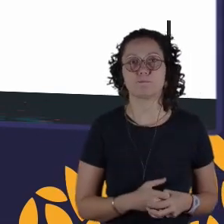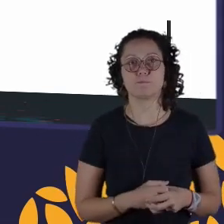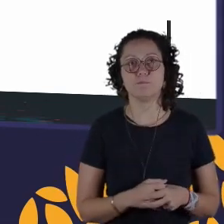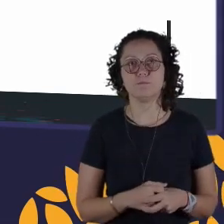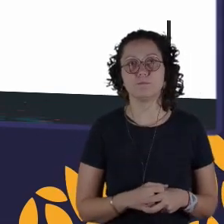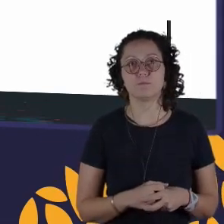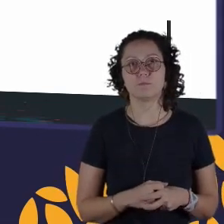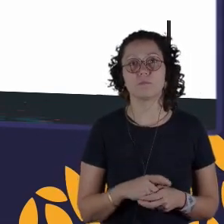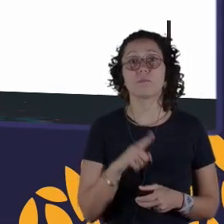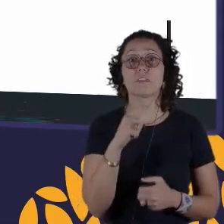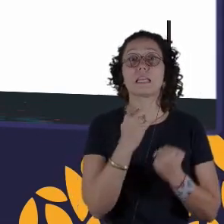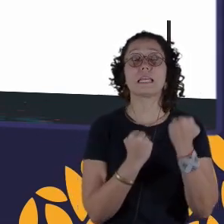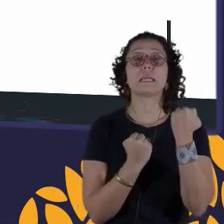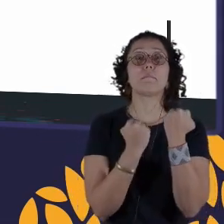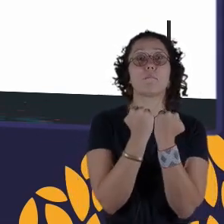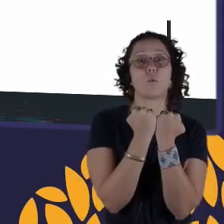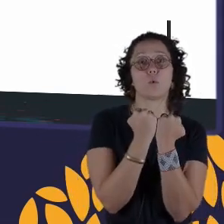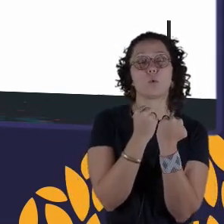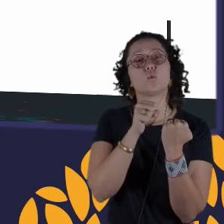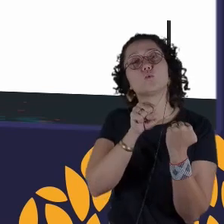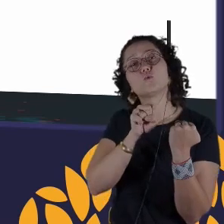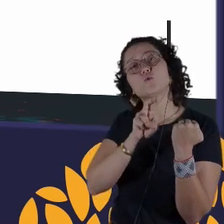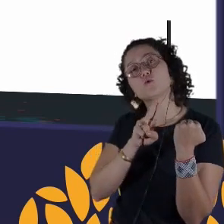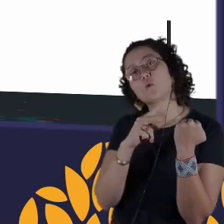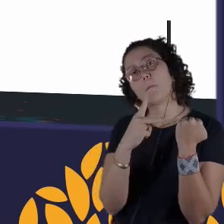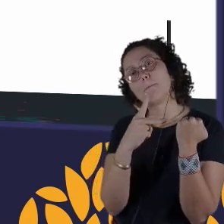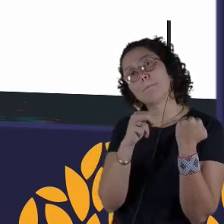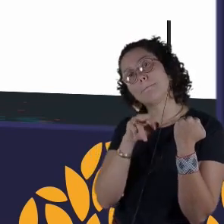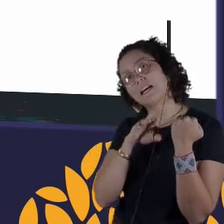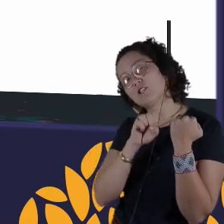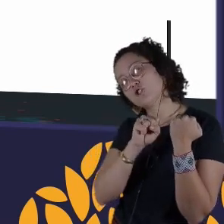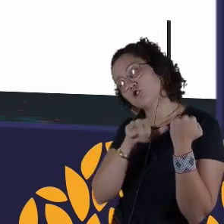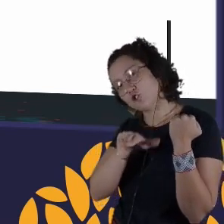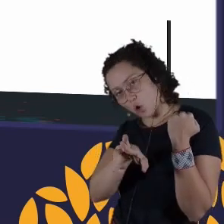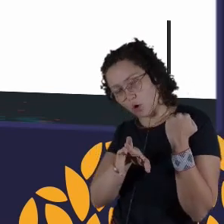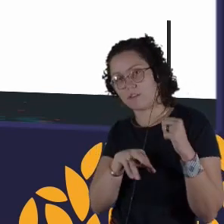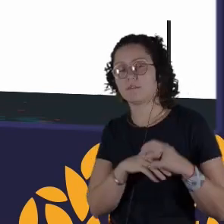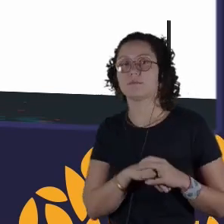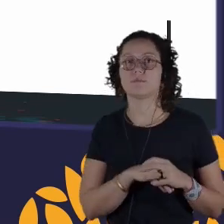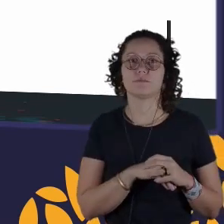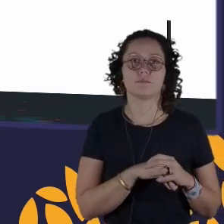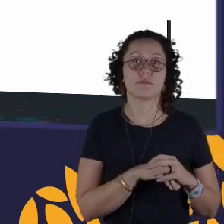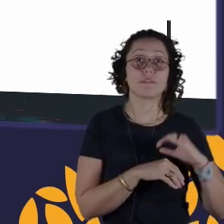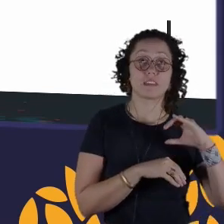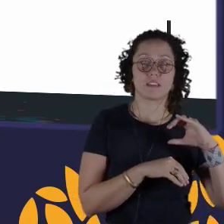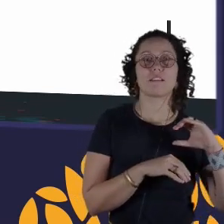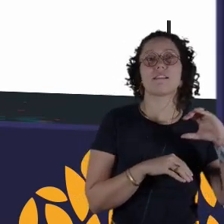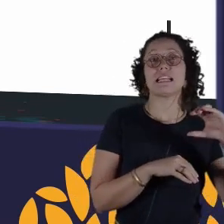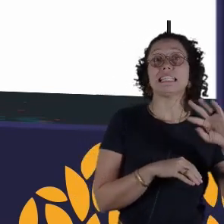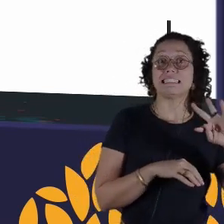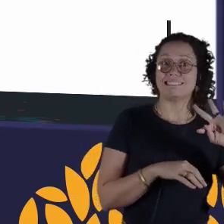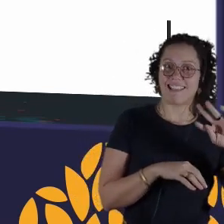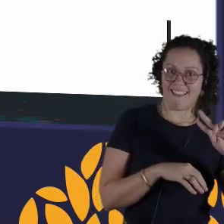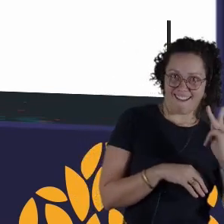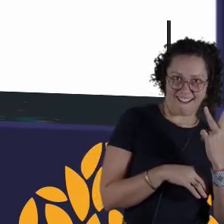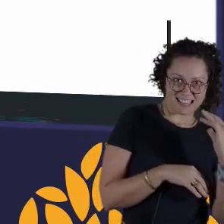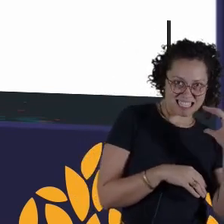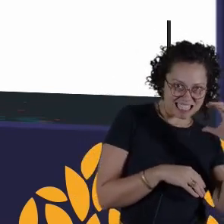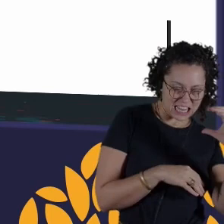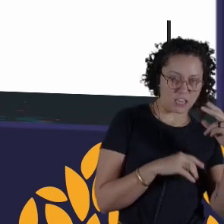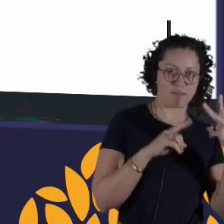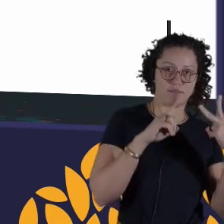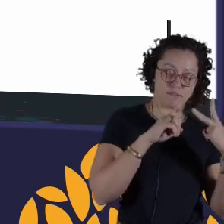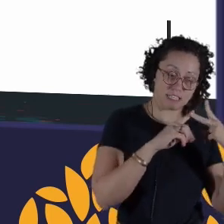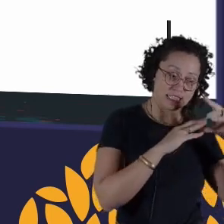E imunossupressor. Interessante. Canabinoides, canabidiol, THC, eu vou falar dos